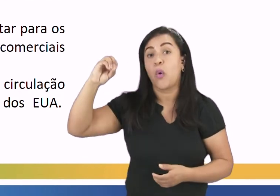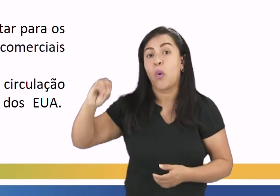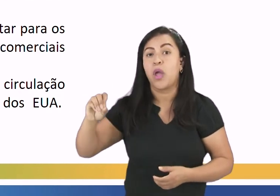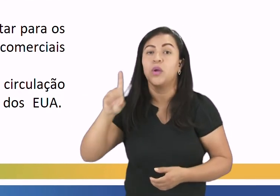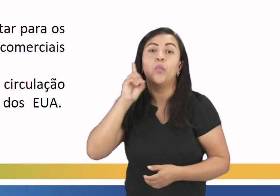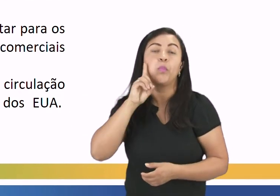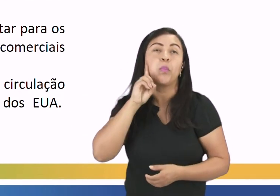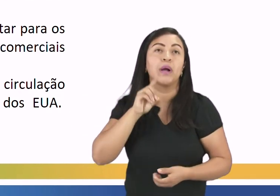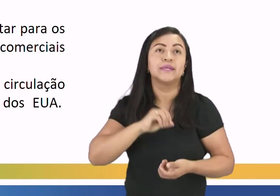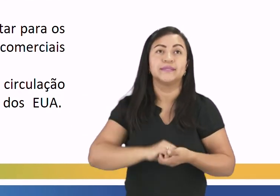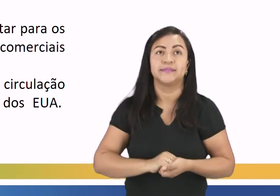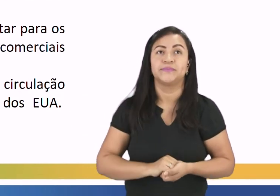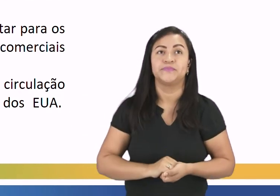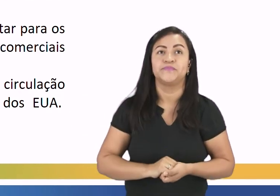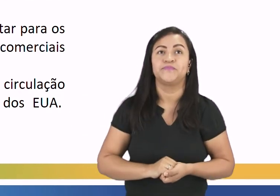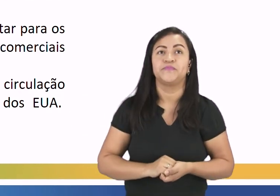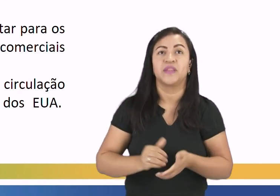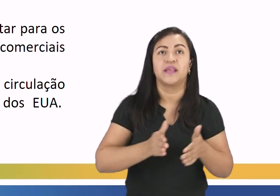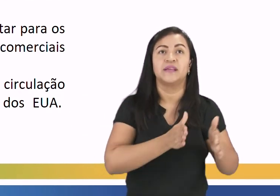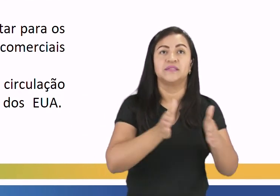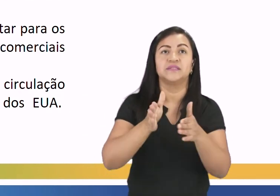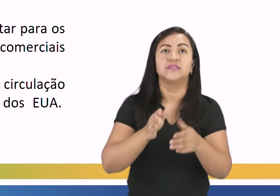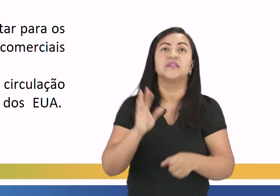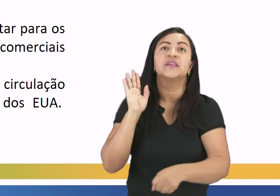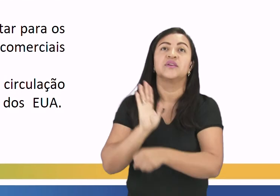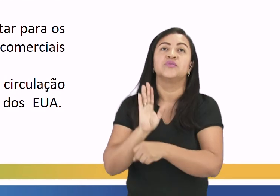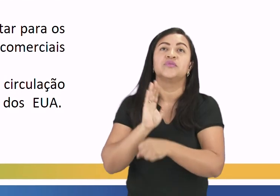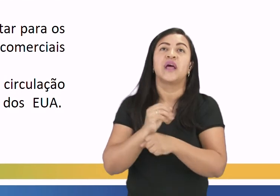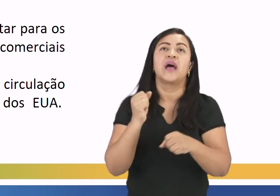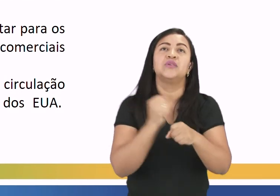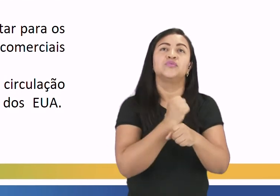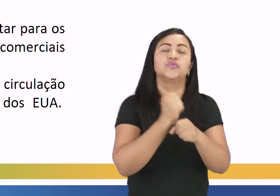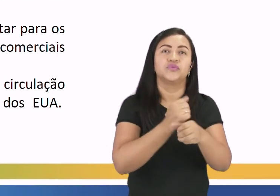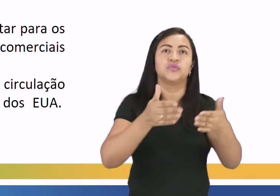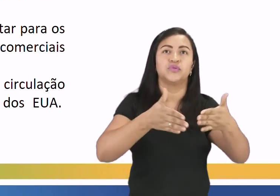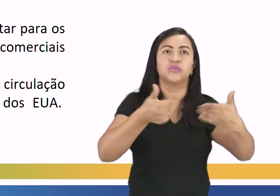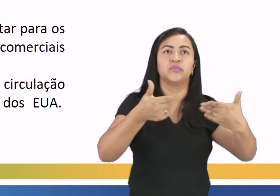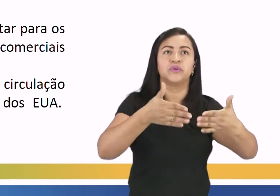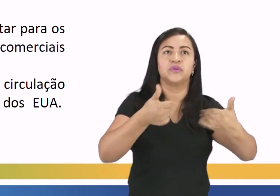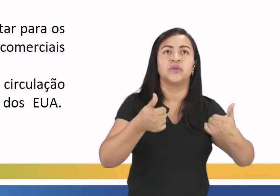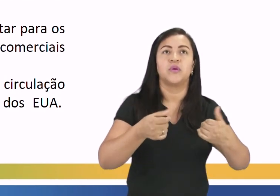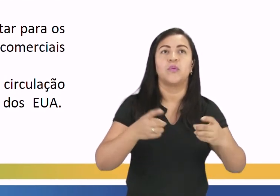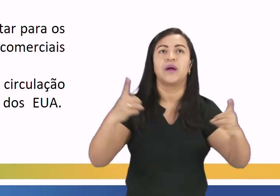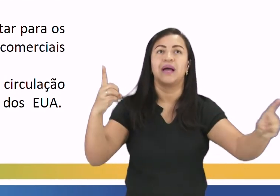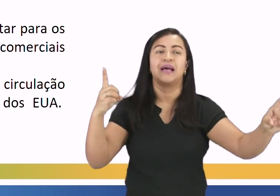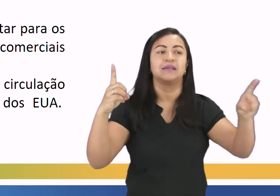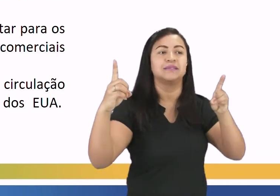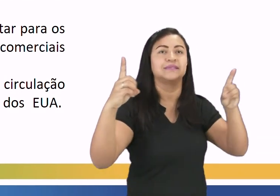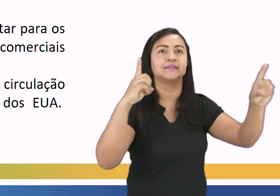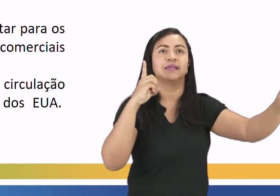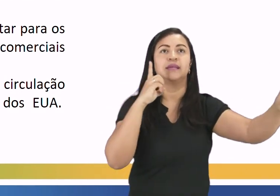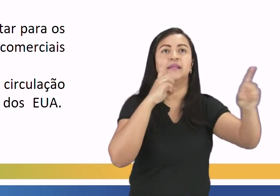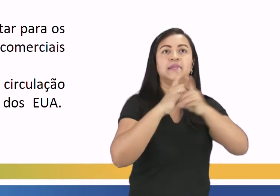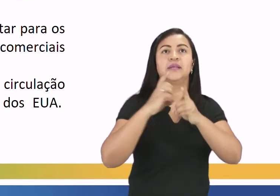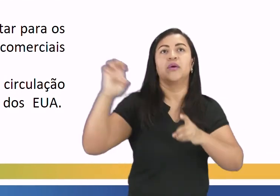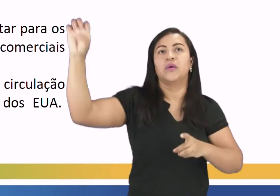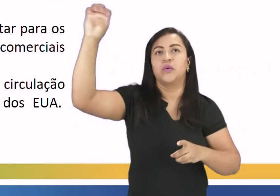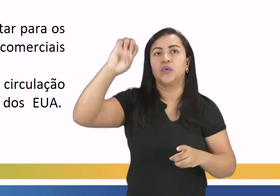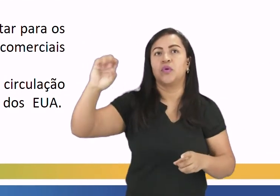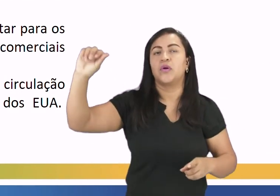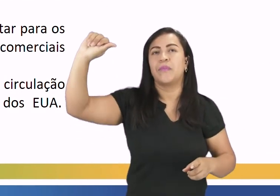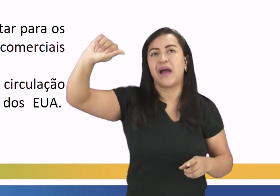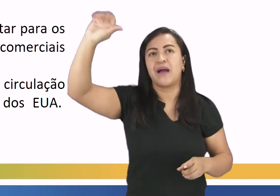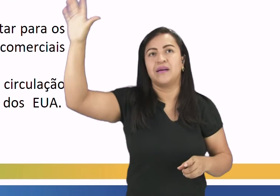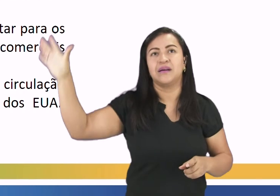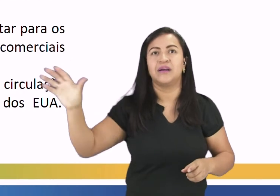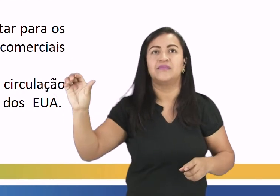rotas mais beneficiadas com a construção do Canal do Panamá são as que ligam a Europa e a África Ocidental à costa